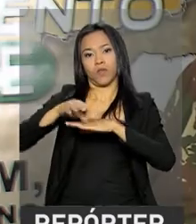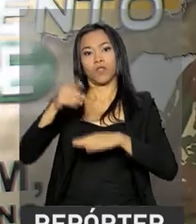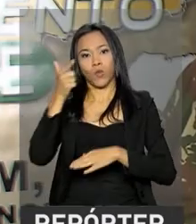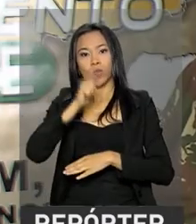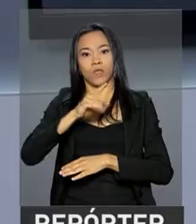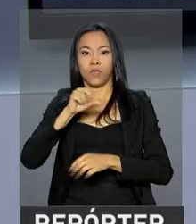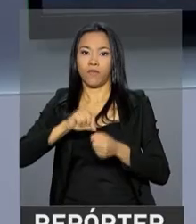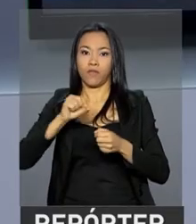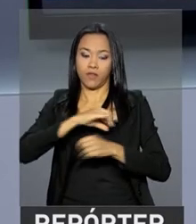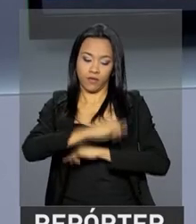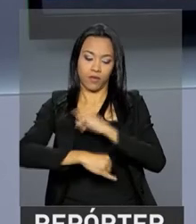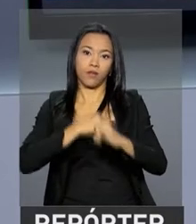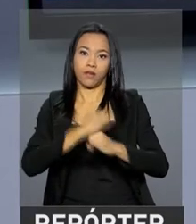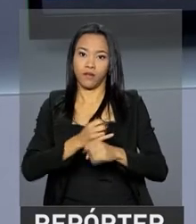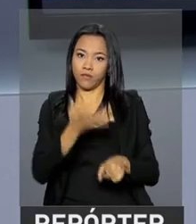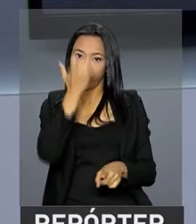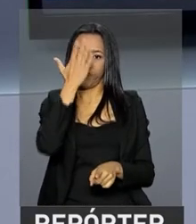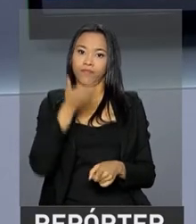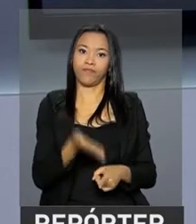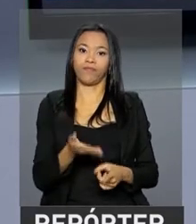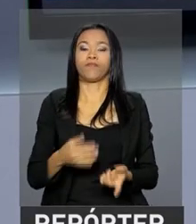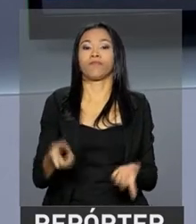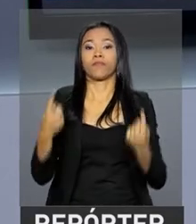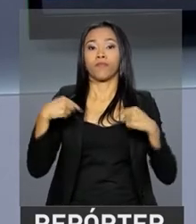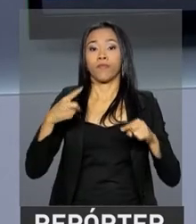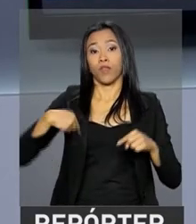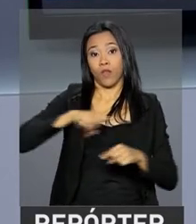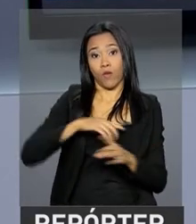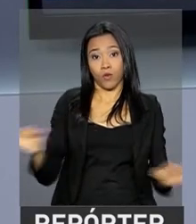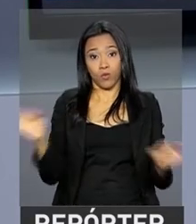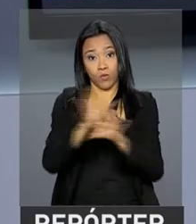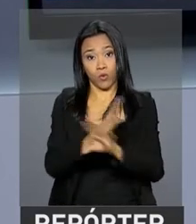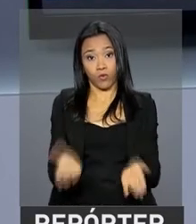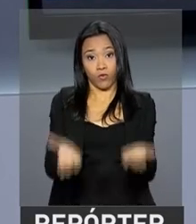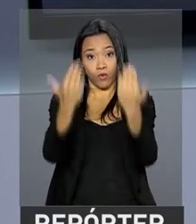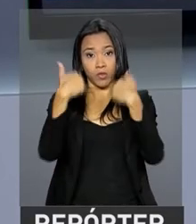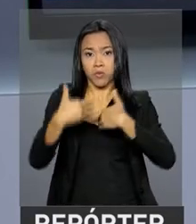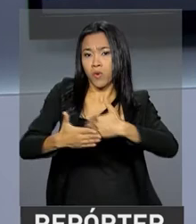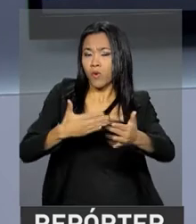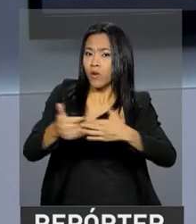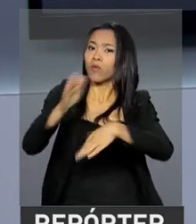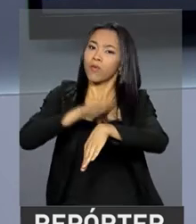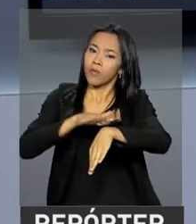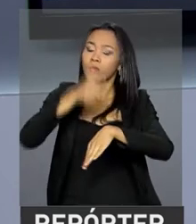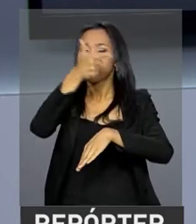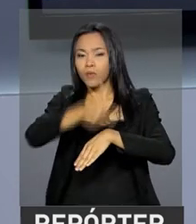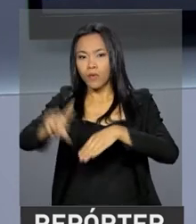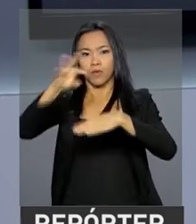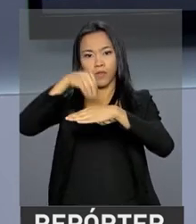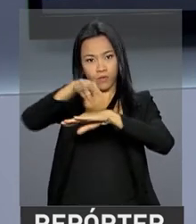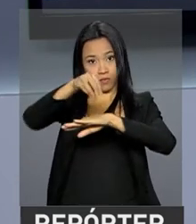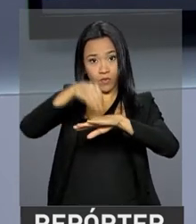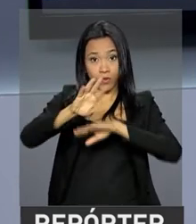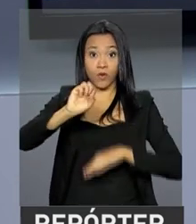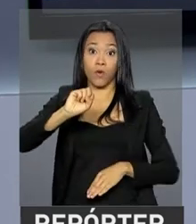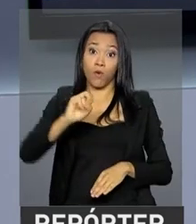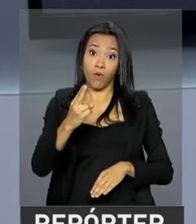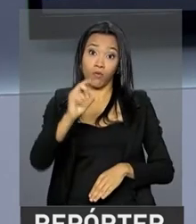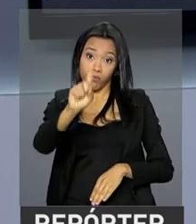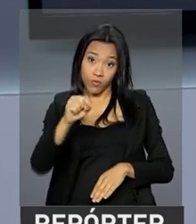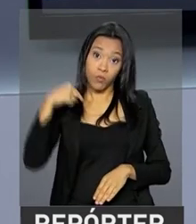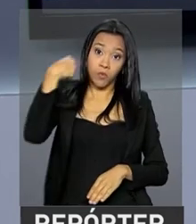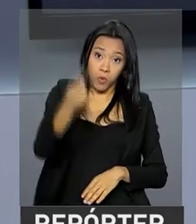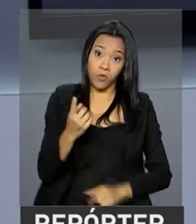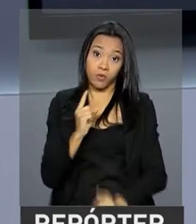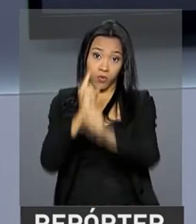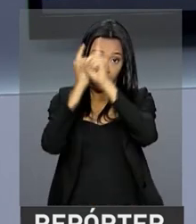volantes eu repórter nbr fica por aqui voltamos a qualquer momento com outras informações ou em uma hora na